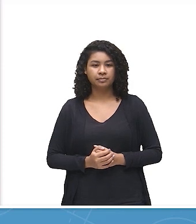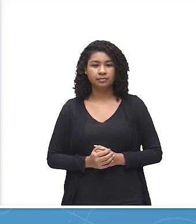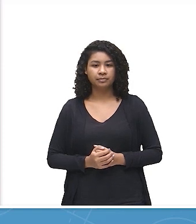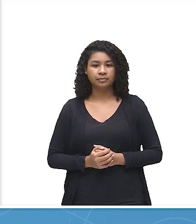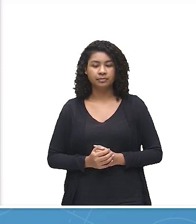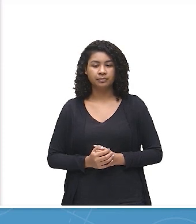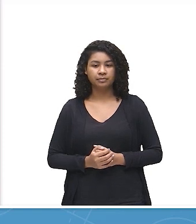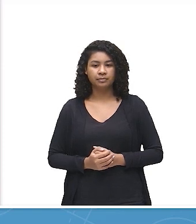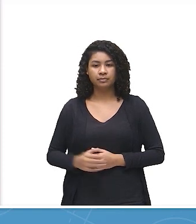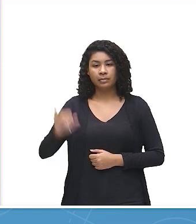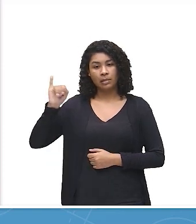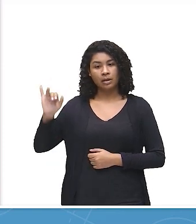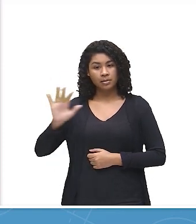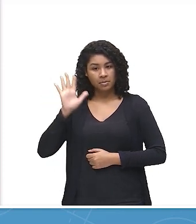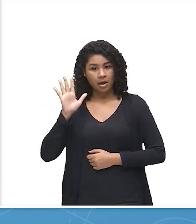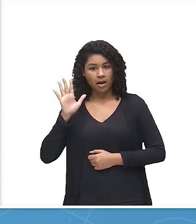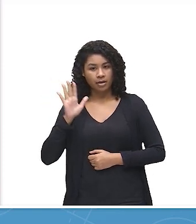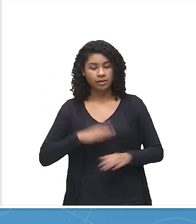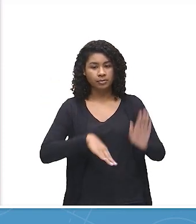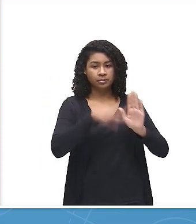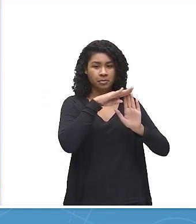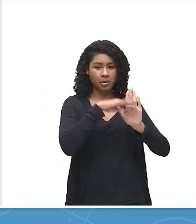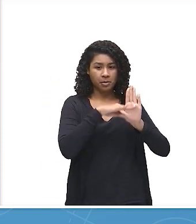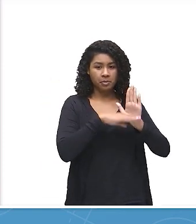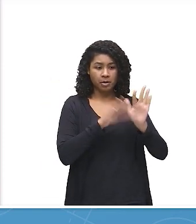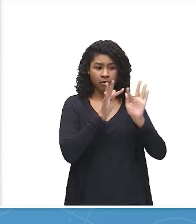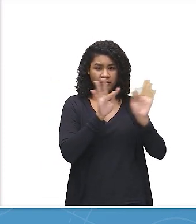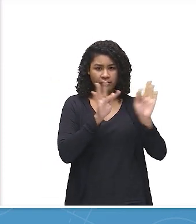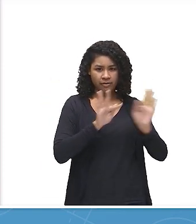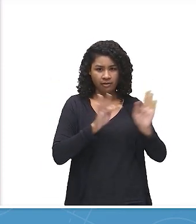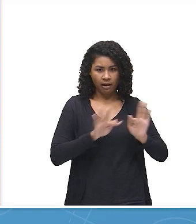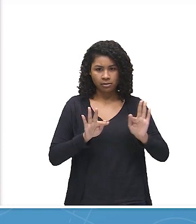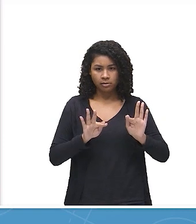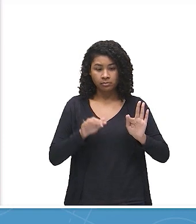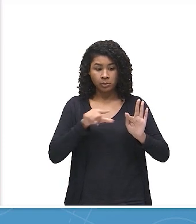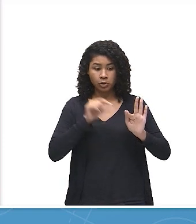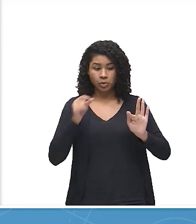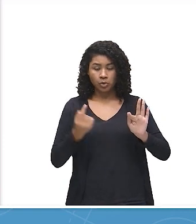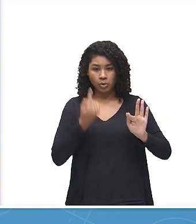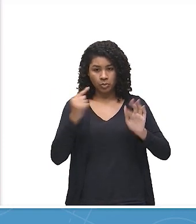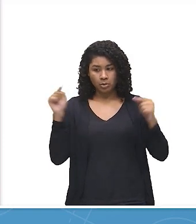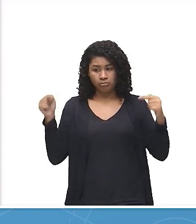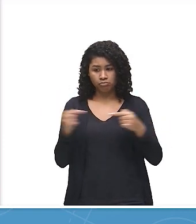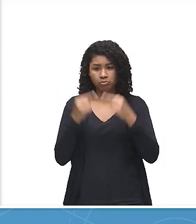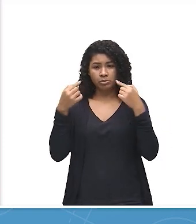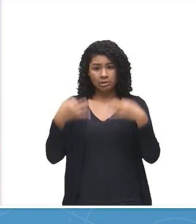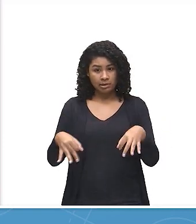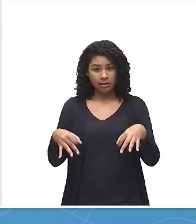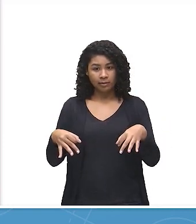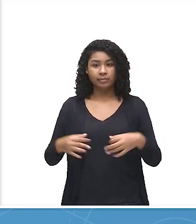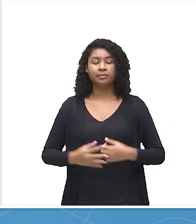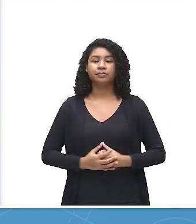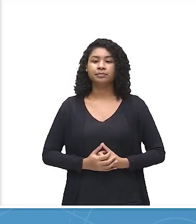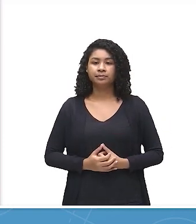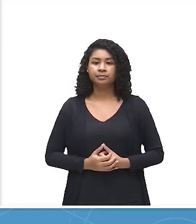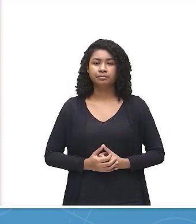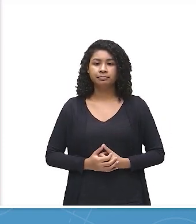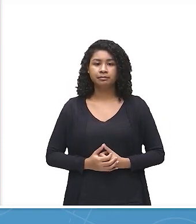deveriam escolher conforme a imagem. Observem que na letra A eu tenho the dog is in the